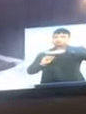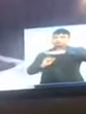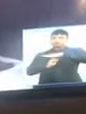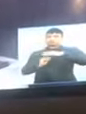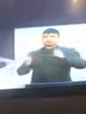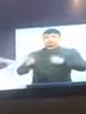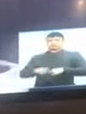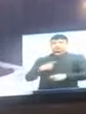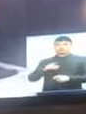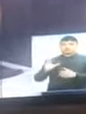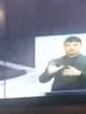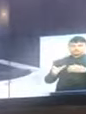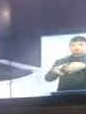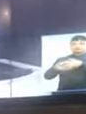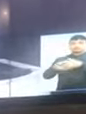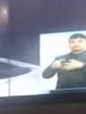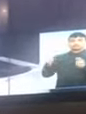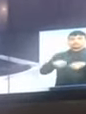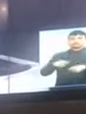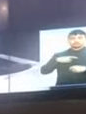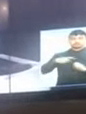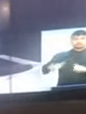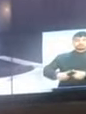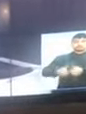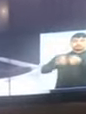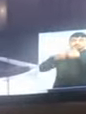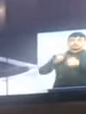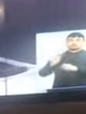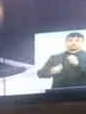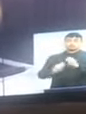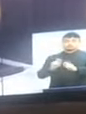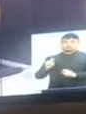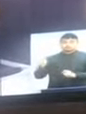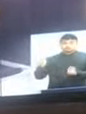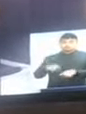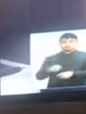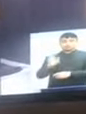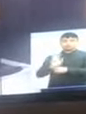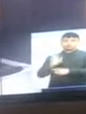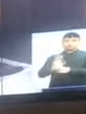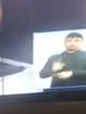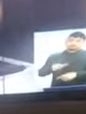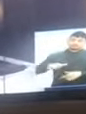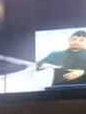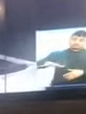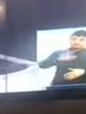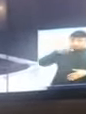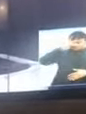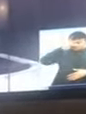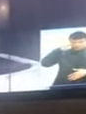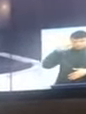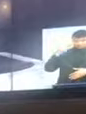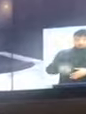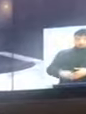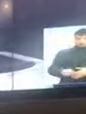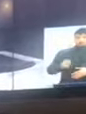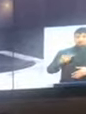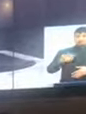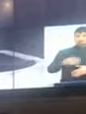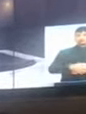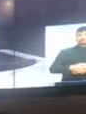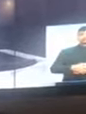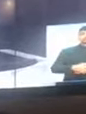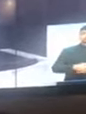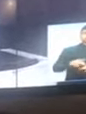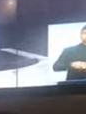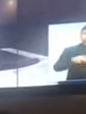com sócios para melhor e cada vez mais servir à população da região metropolitana de Fortaleza.